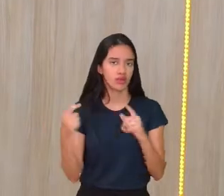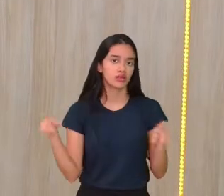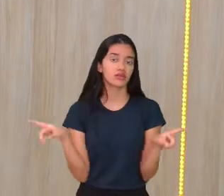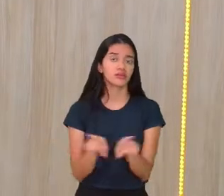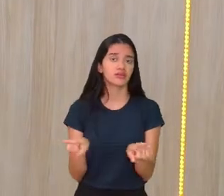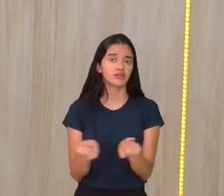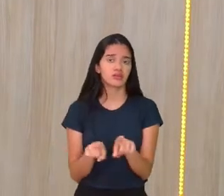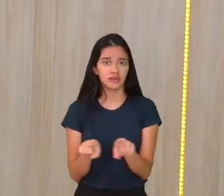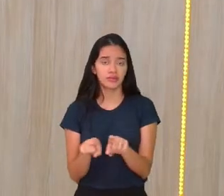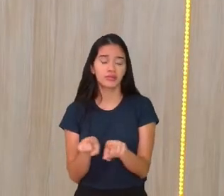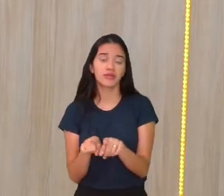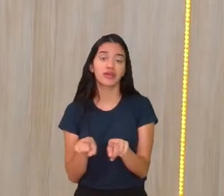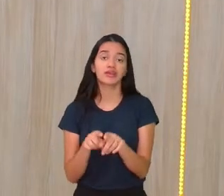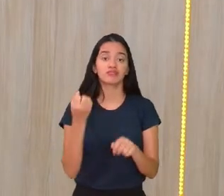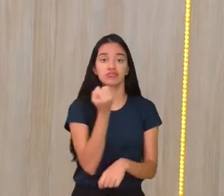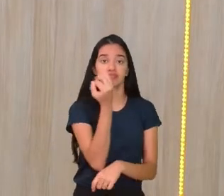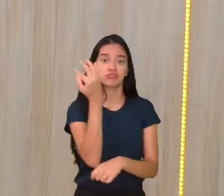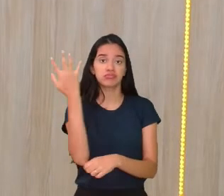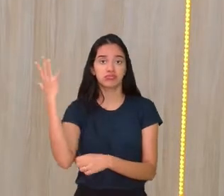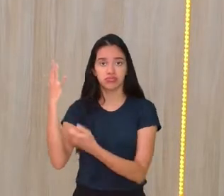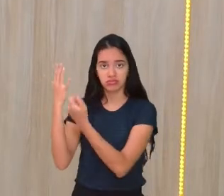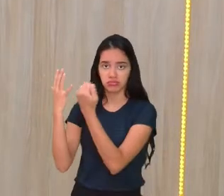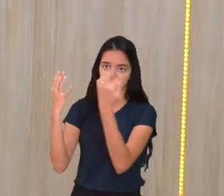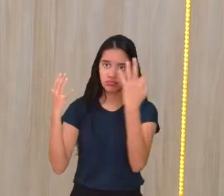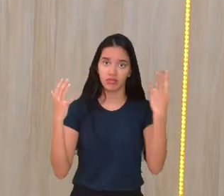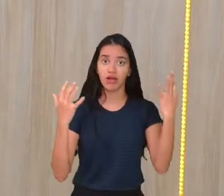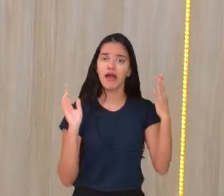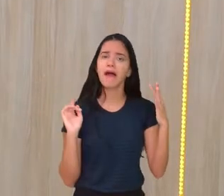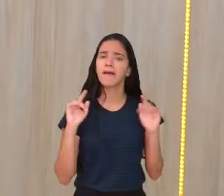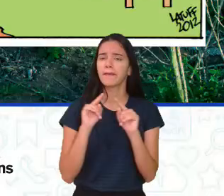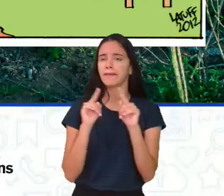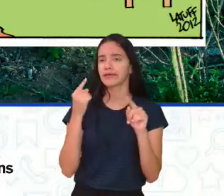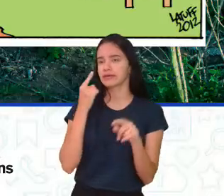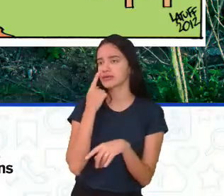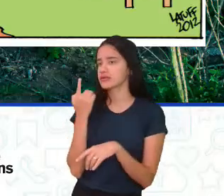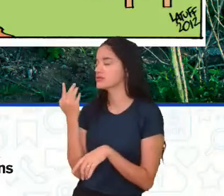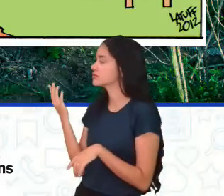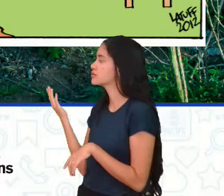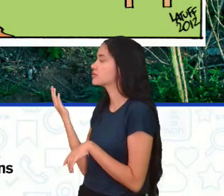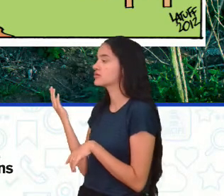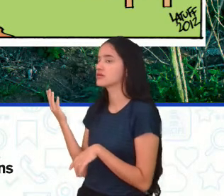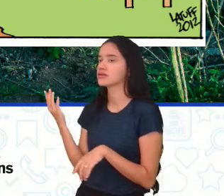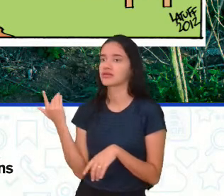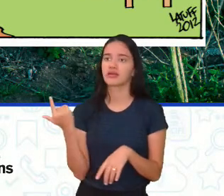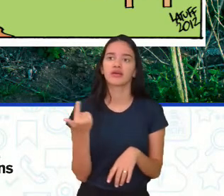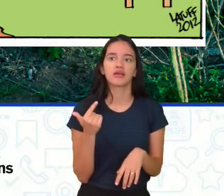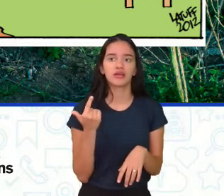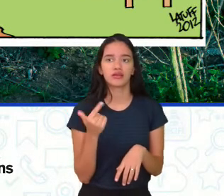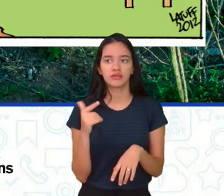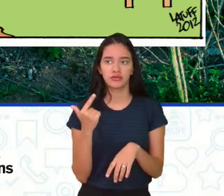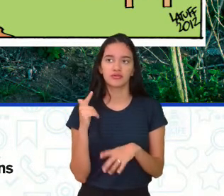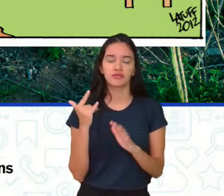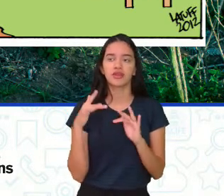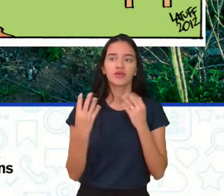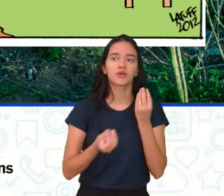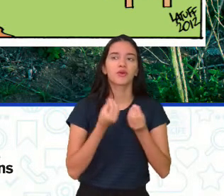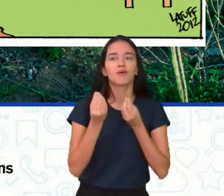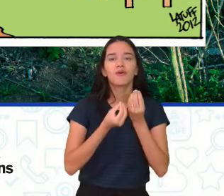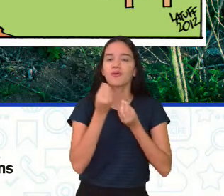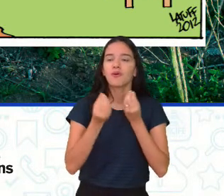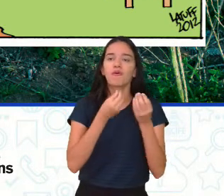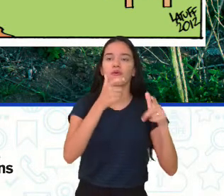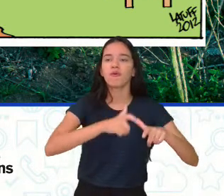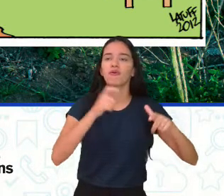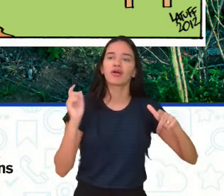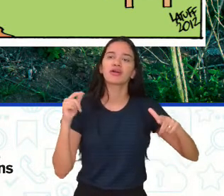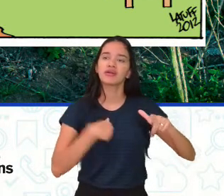como o meio ambiente. Mas aqui, professor Giorgio, olha só, a gente não tem tanta afeição às vezes com o lugar em que